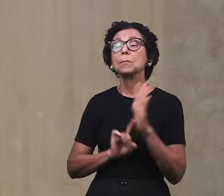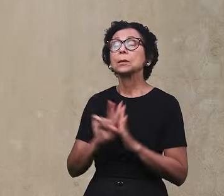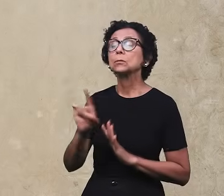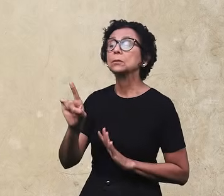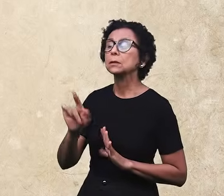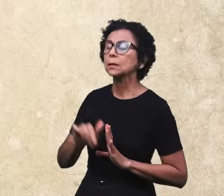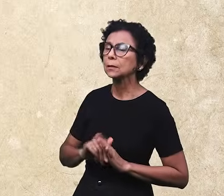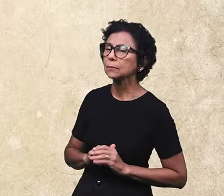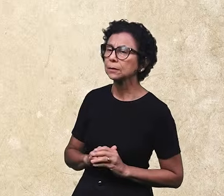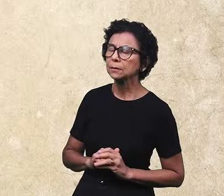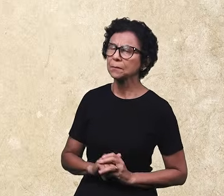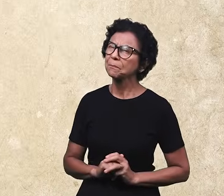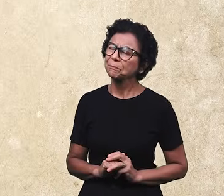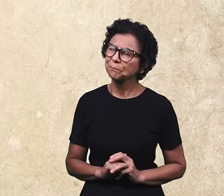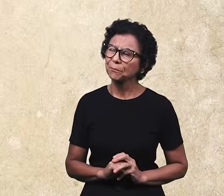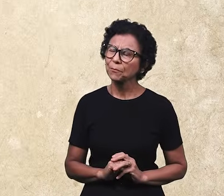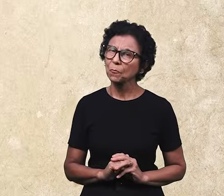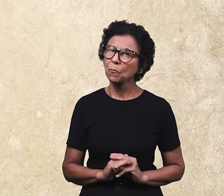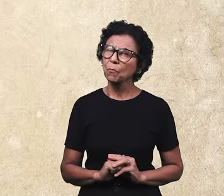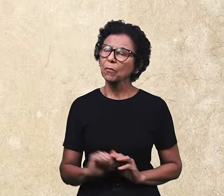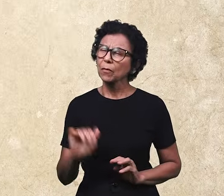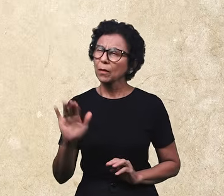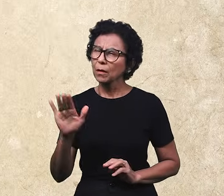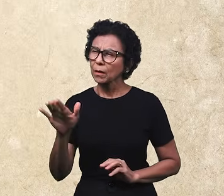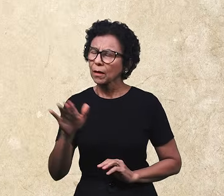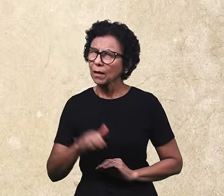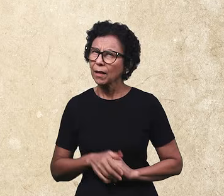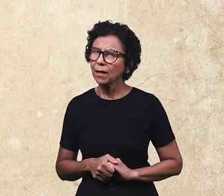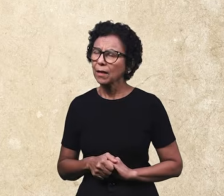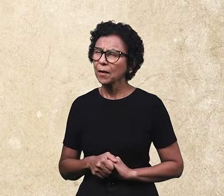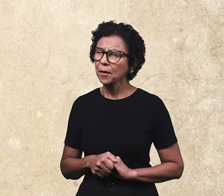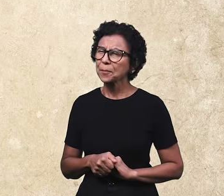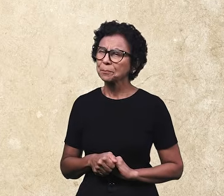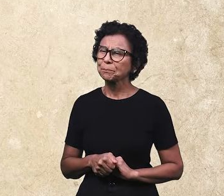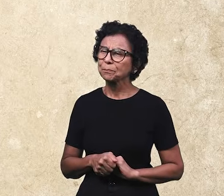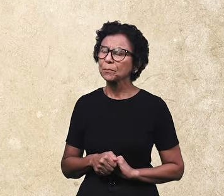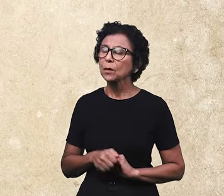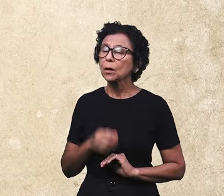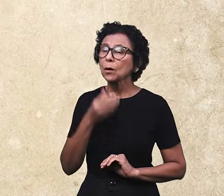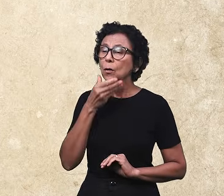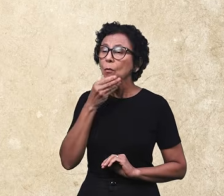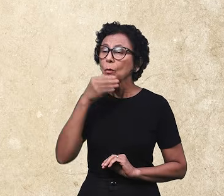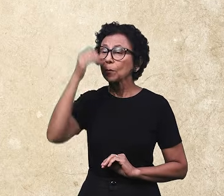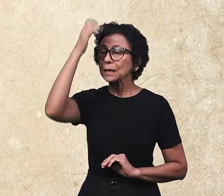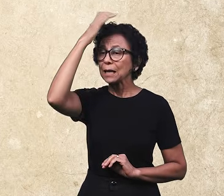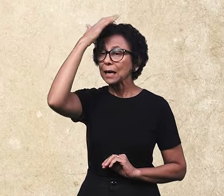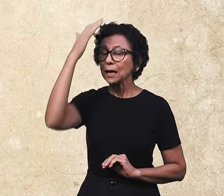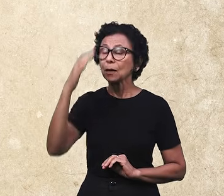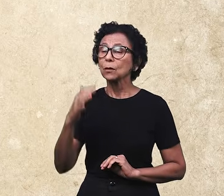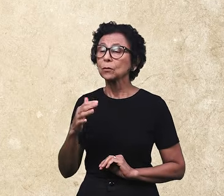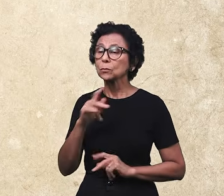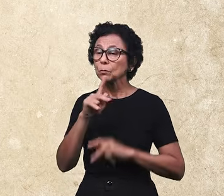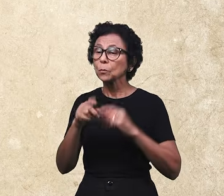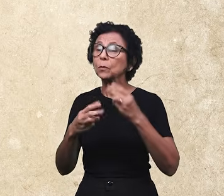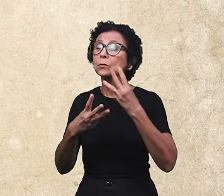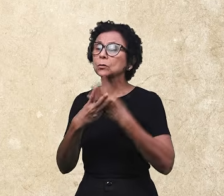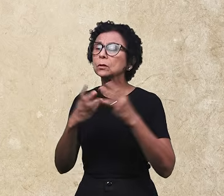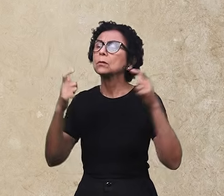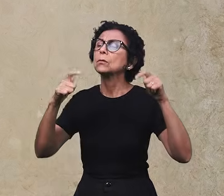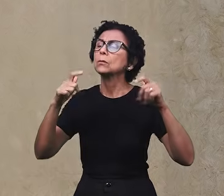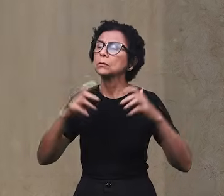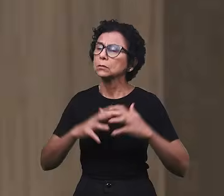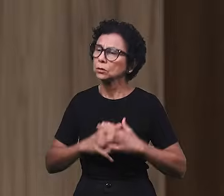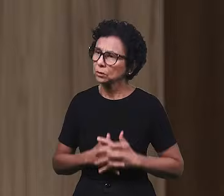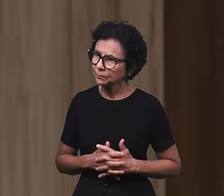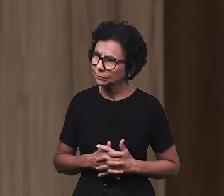faziam é: onde está aquele que é nascido rei dos judeus? E aí